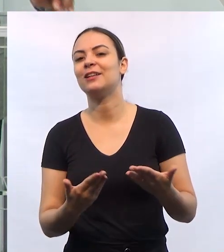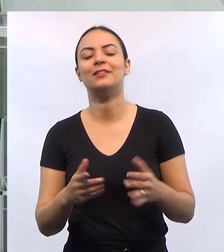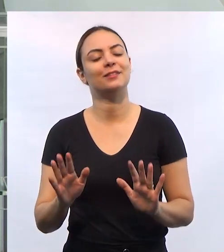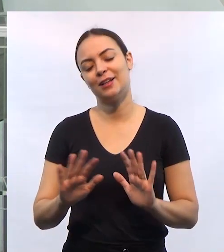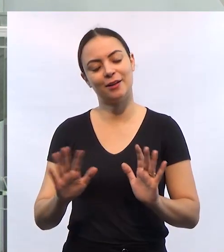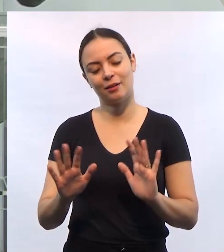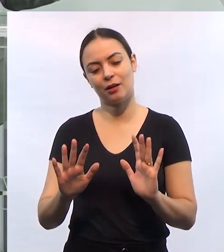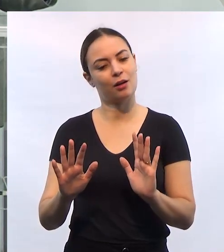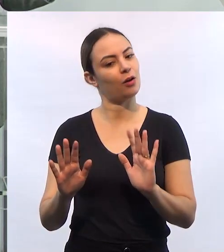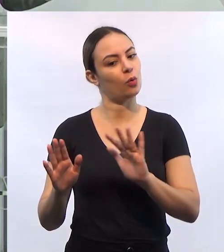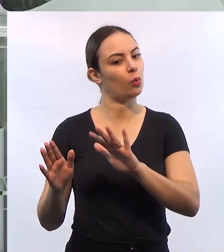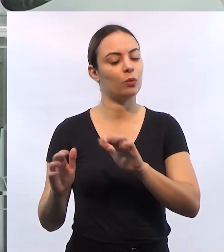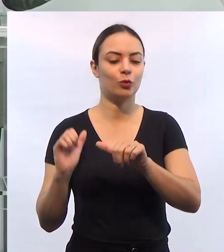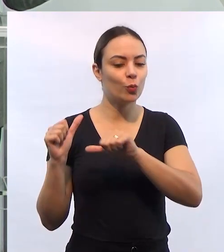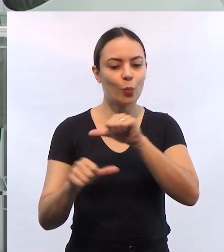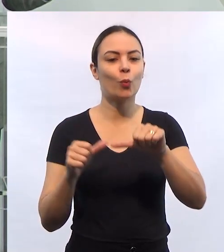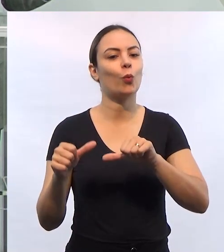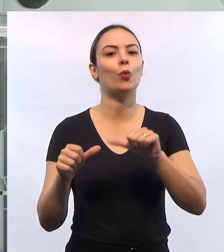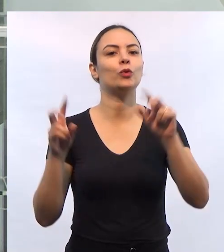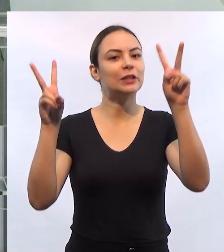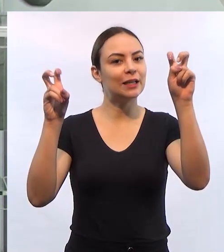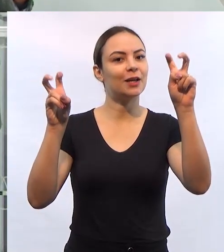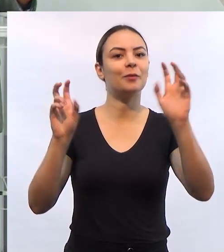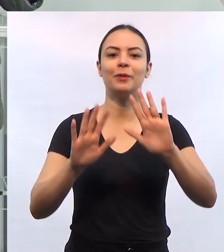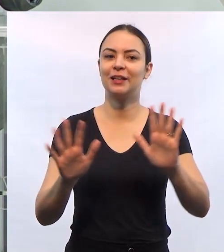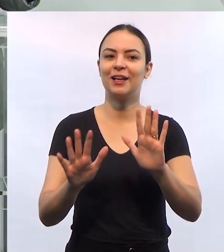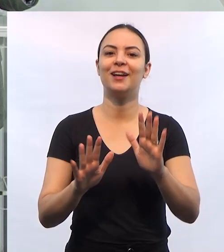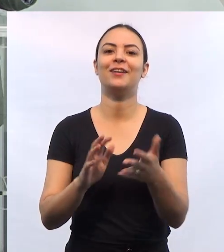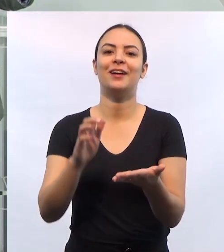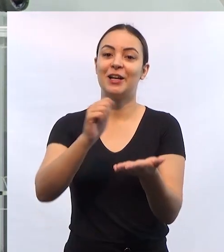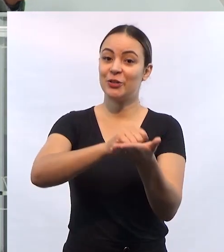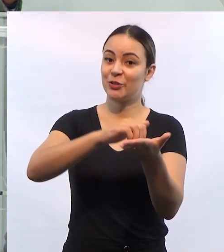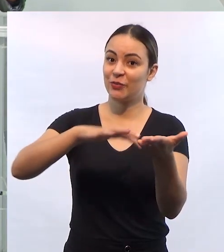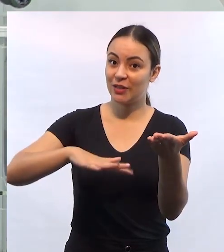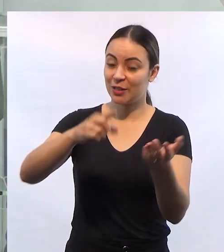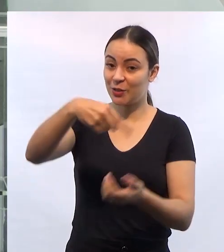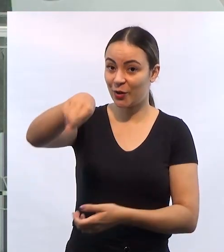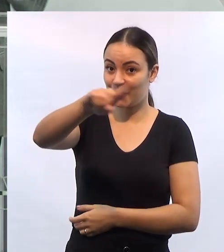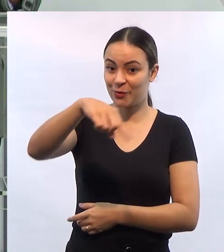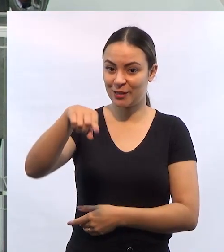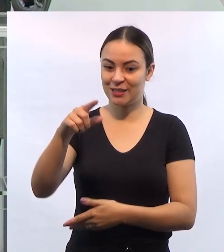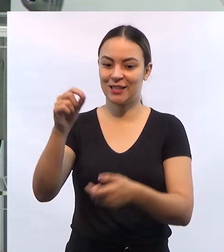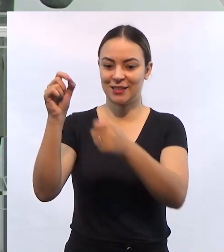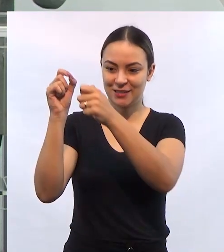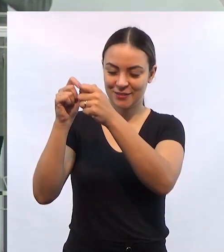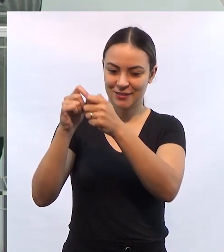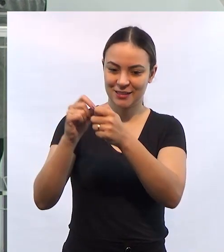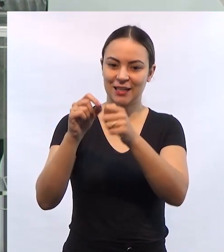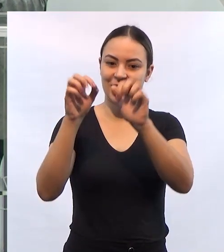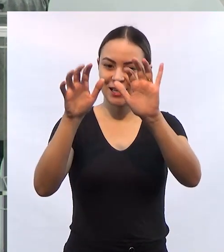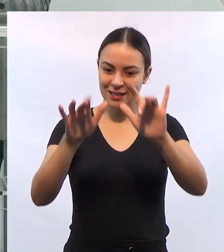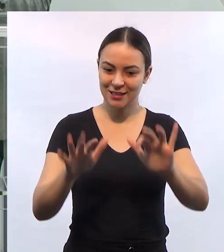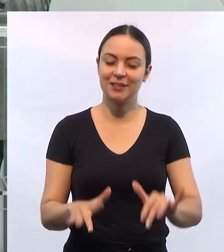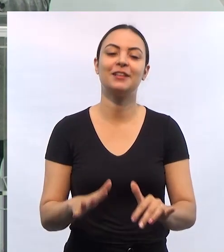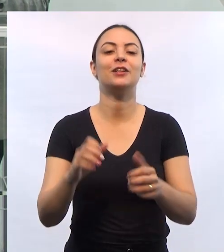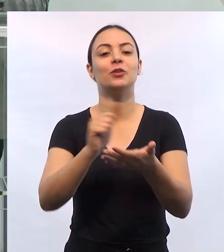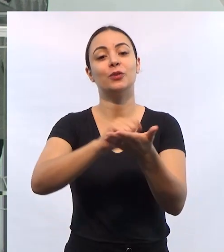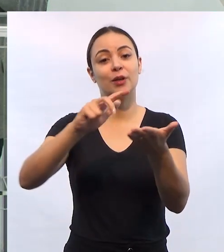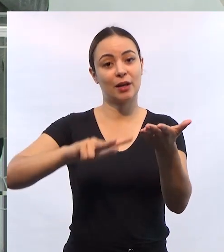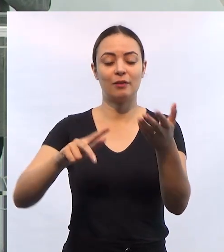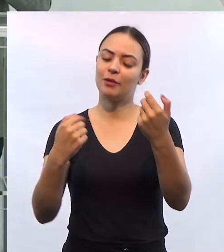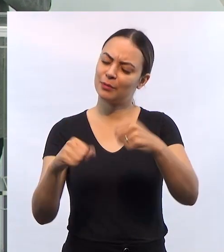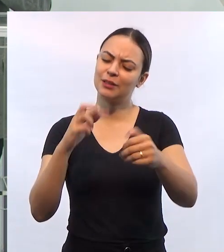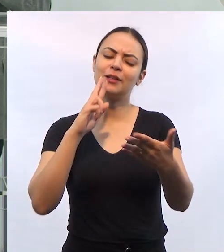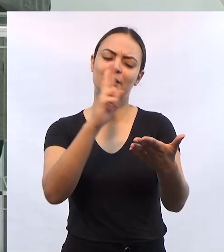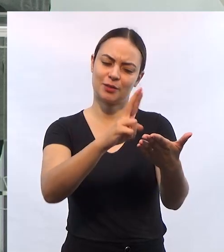pergunta. Não tem o depende, tá? Não muda de assunto não, por favor. Tá? Não vai misturar as coisas, estou falando das organizações.